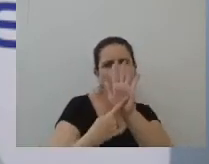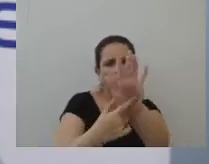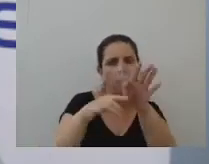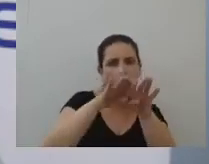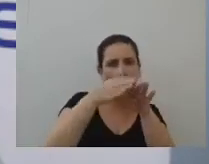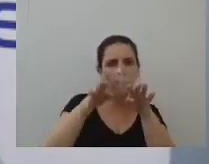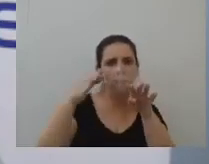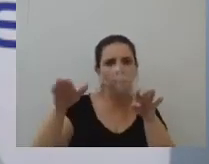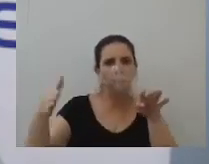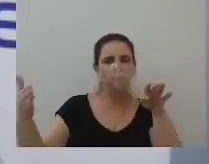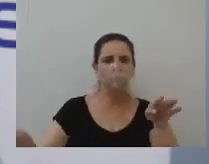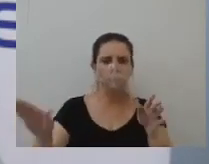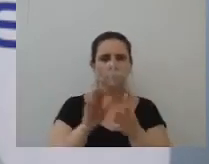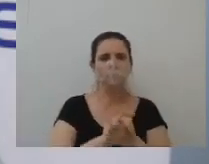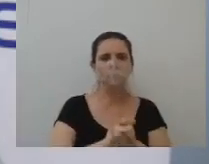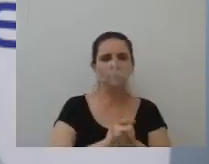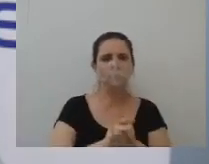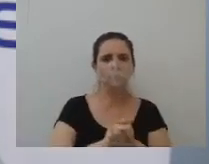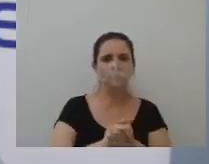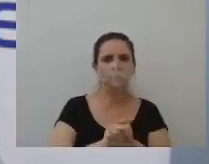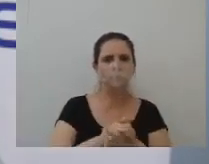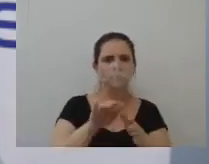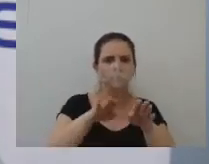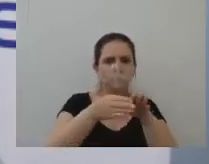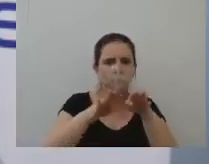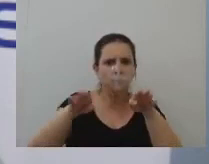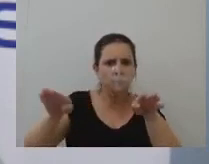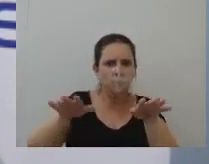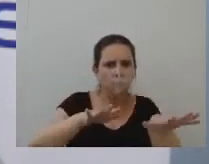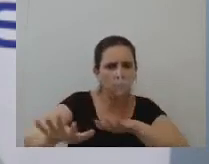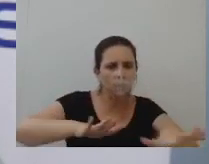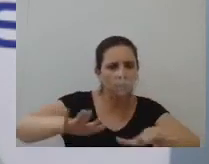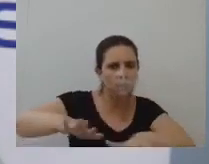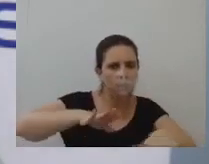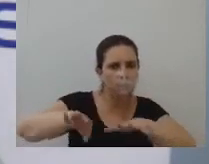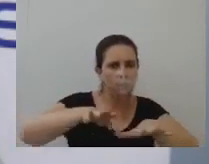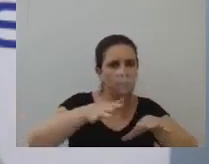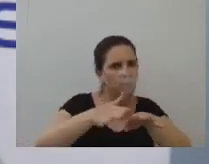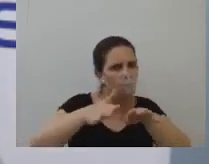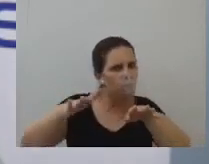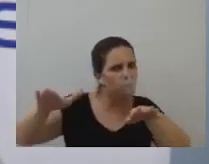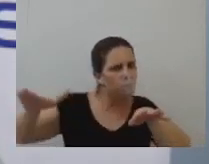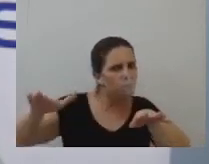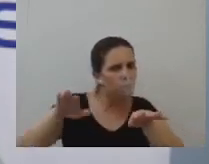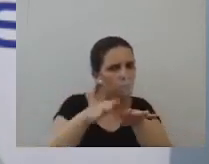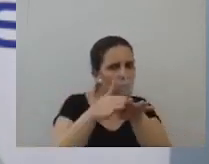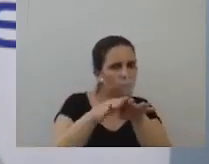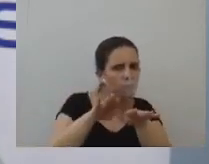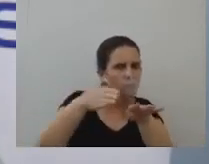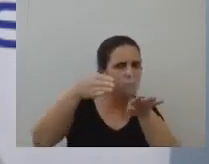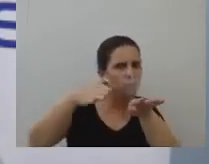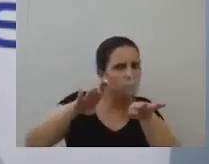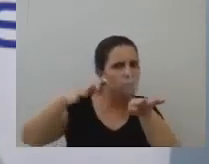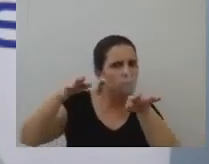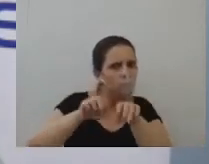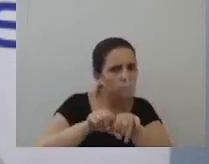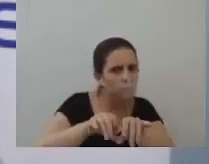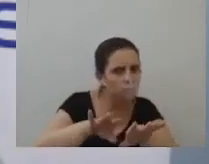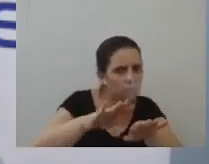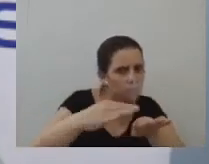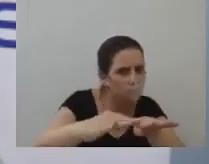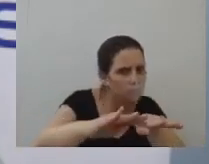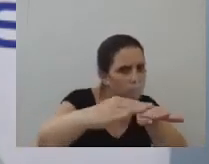onda ela era uma perturbação em um meio. Essa perturbação ela era transmitida ao longo desse